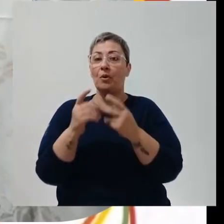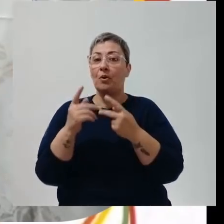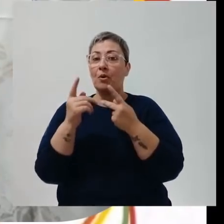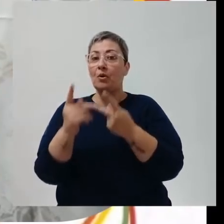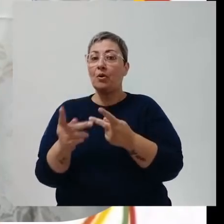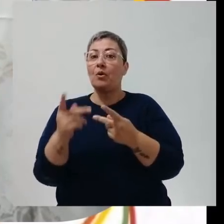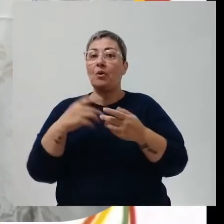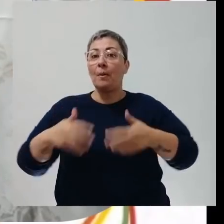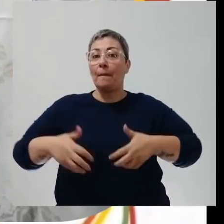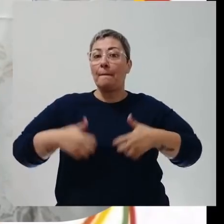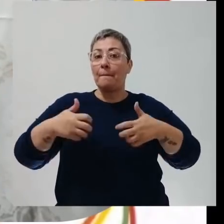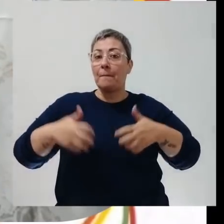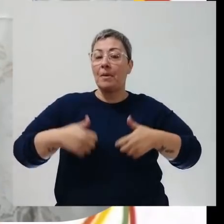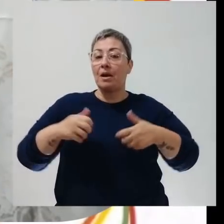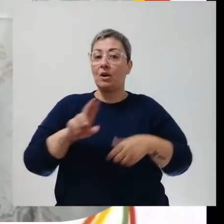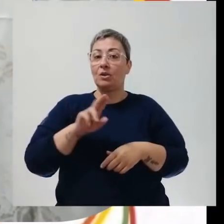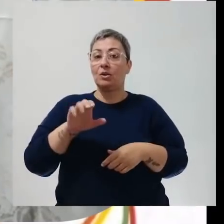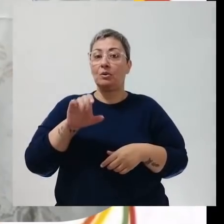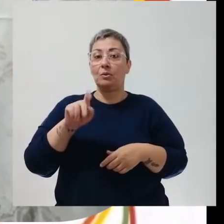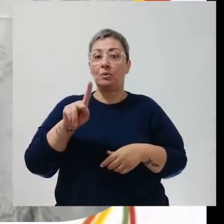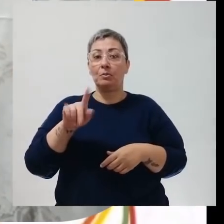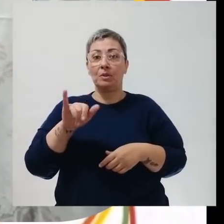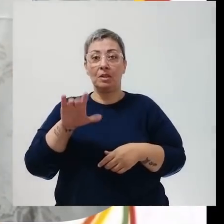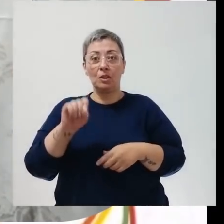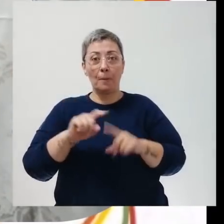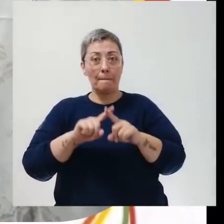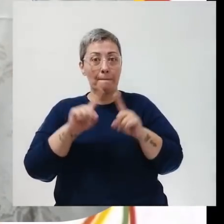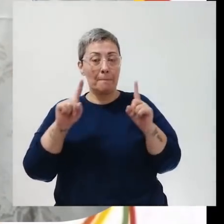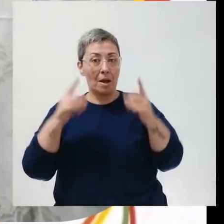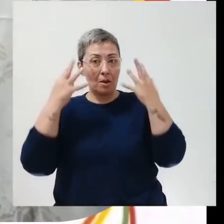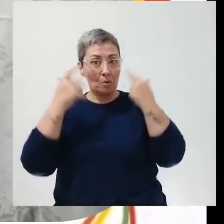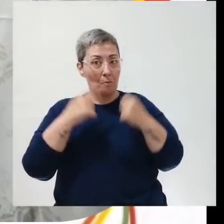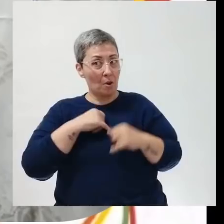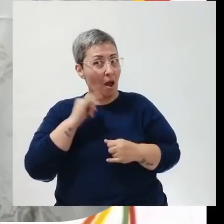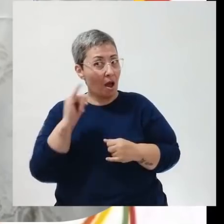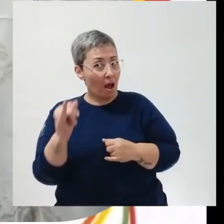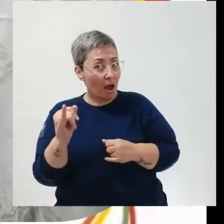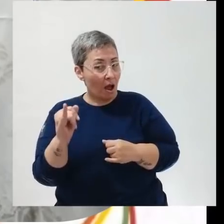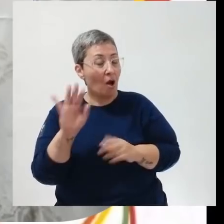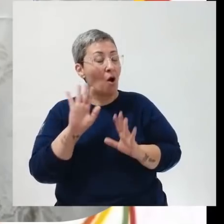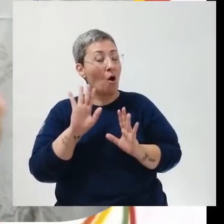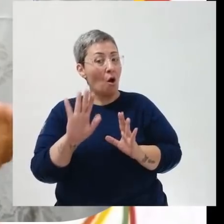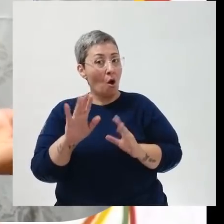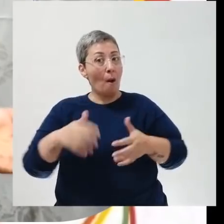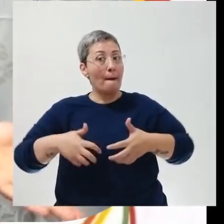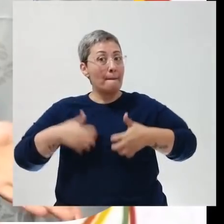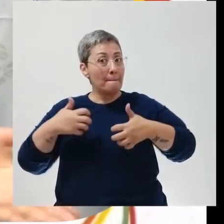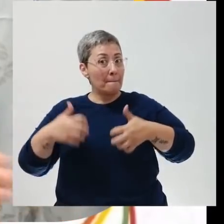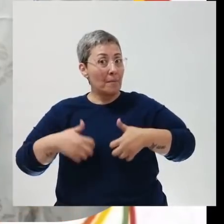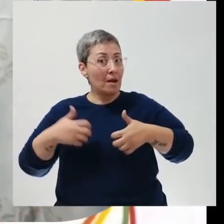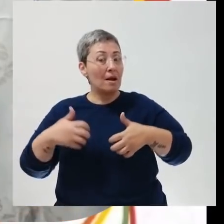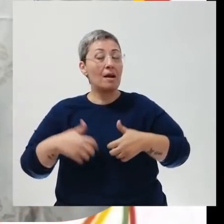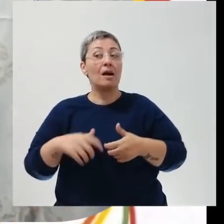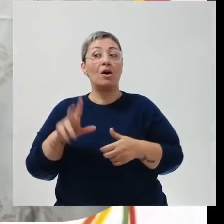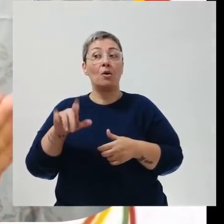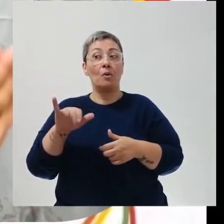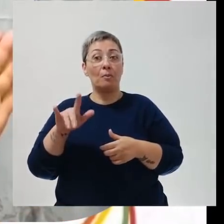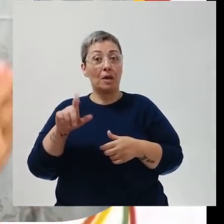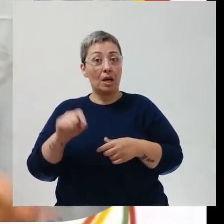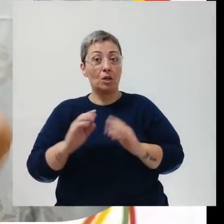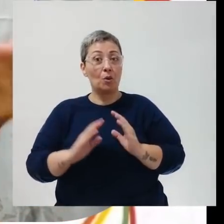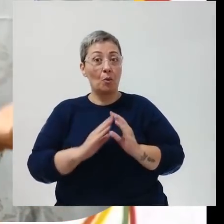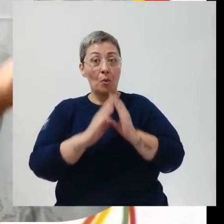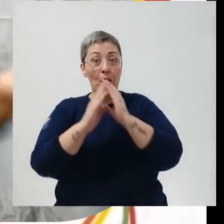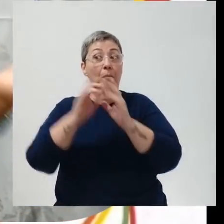ao macaco Cupido. Mas os bichos lhe disseram: Macaco Cupido,